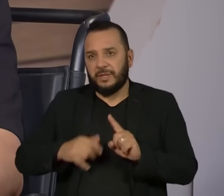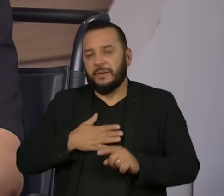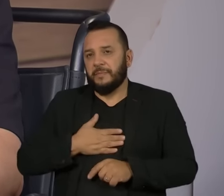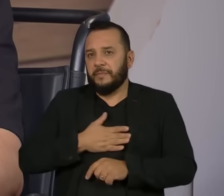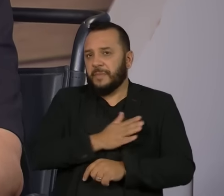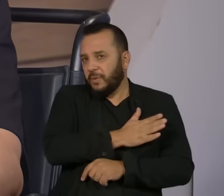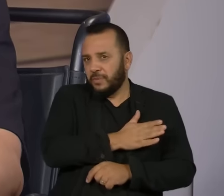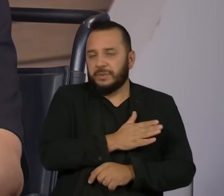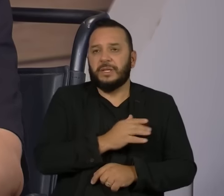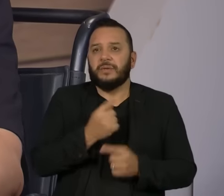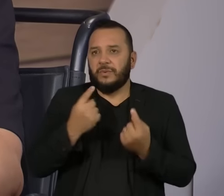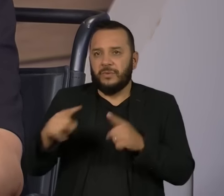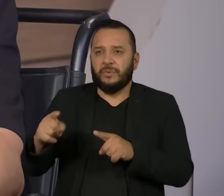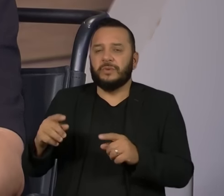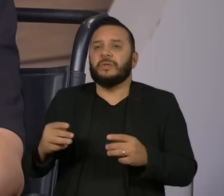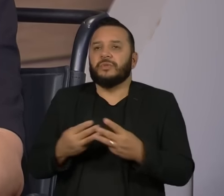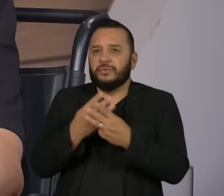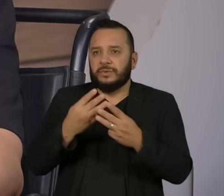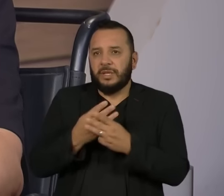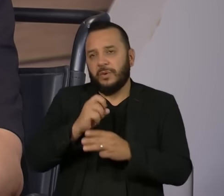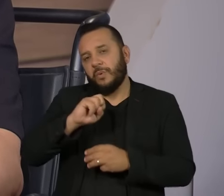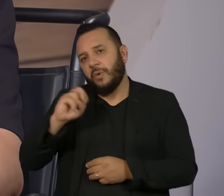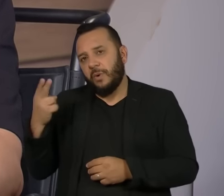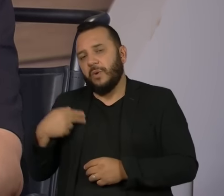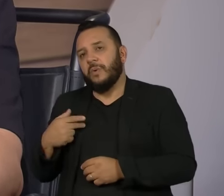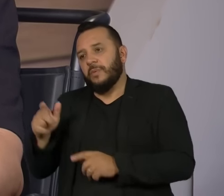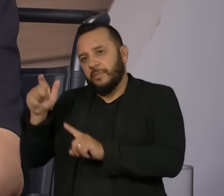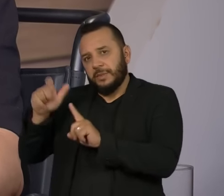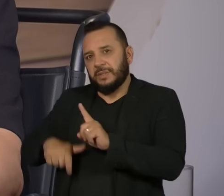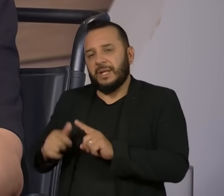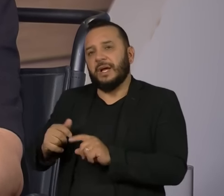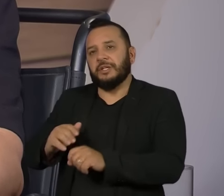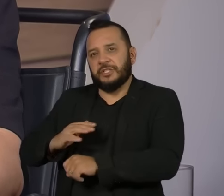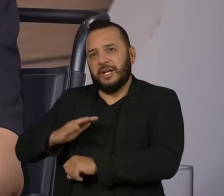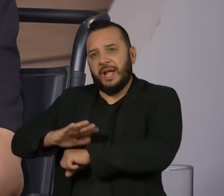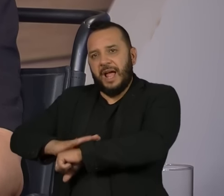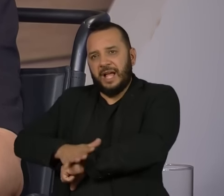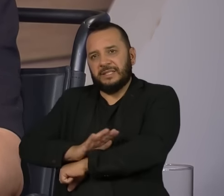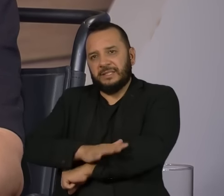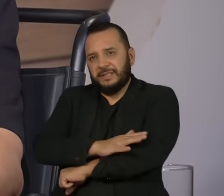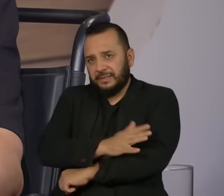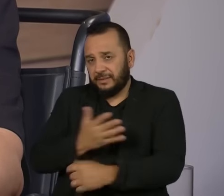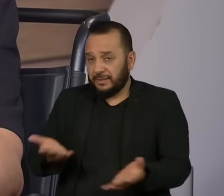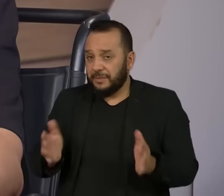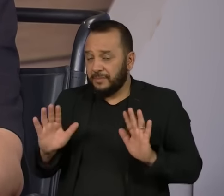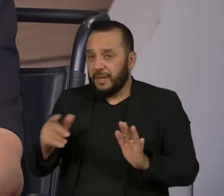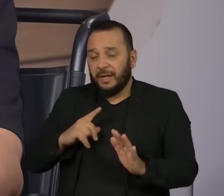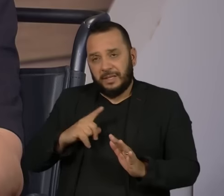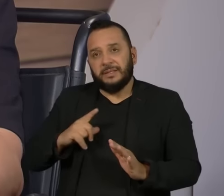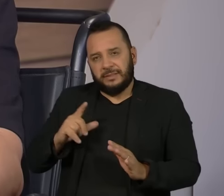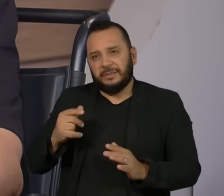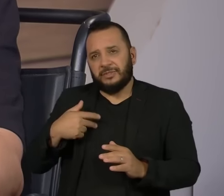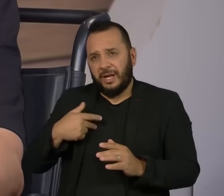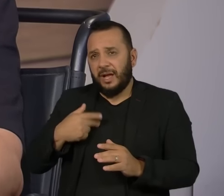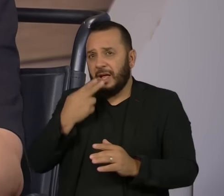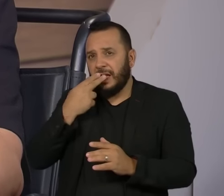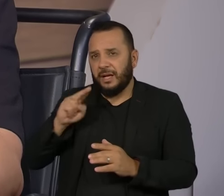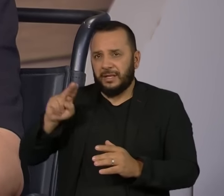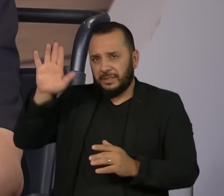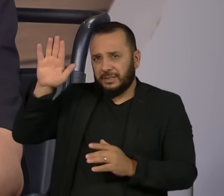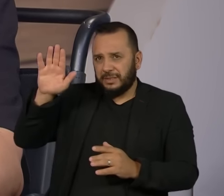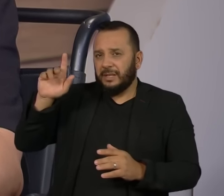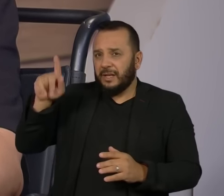personagem racista que será colocado naquele sentido. Mein Kampf não é uma obra artística, Mein Kampf é um panfleto, não